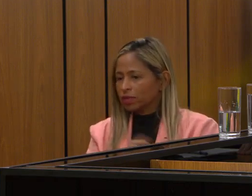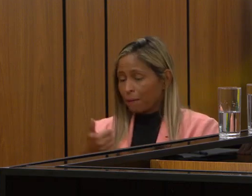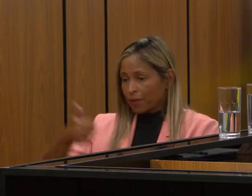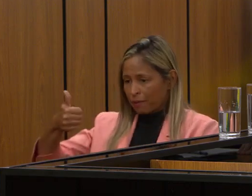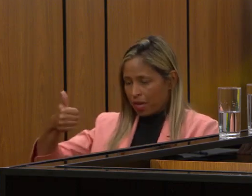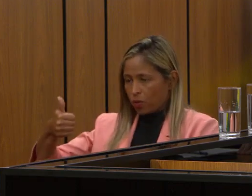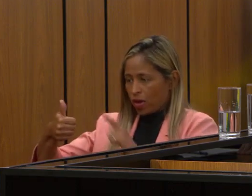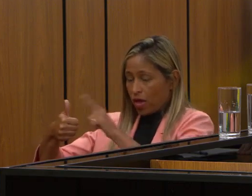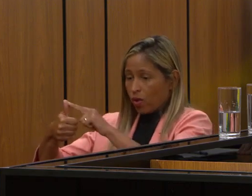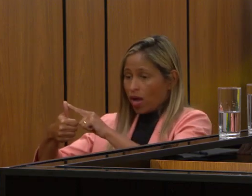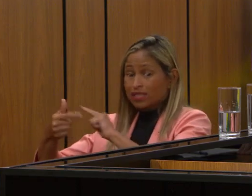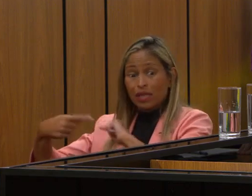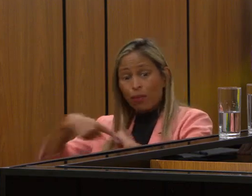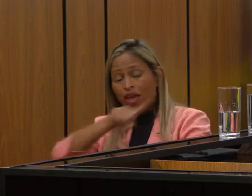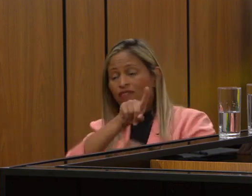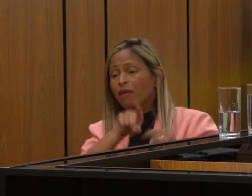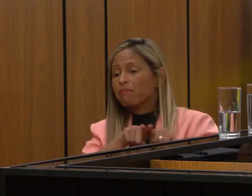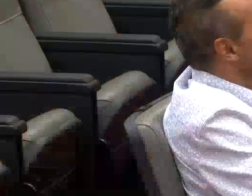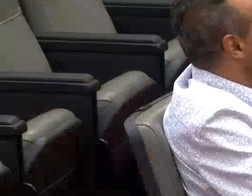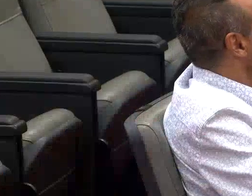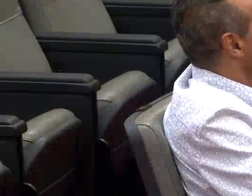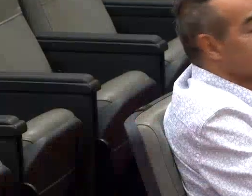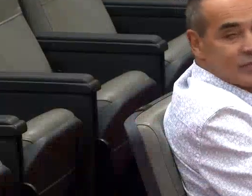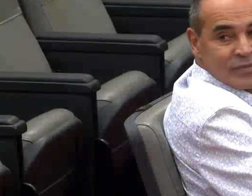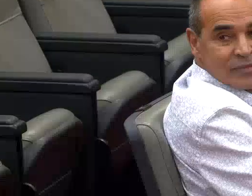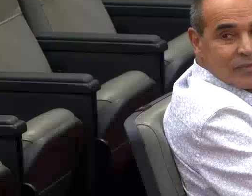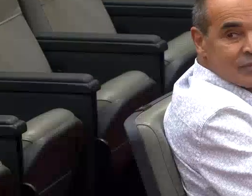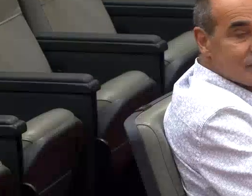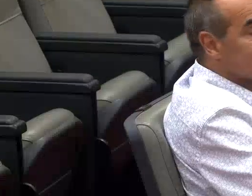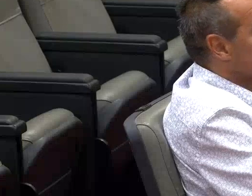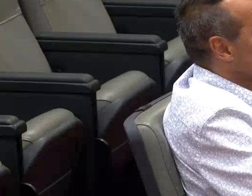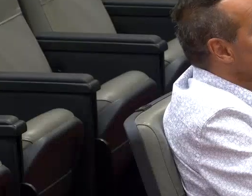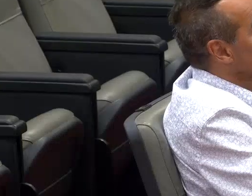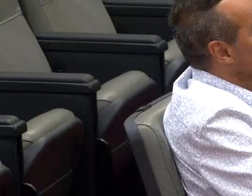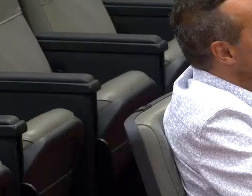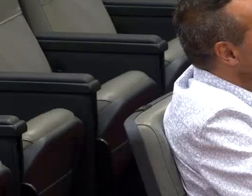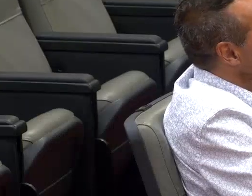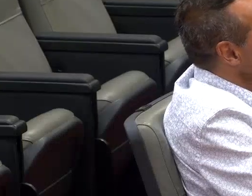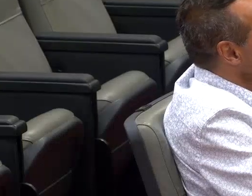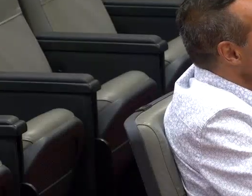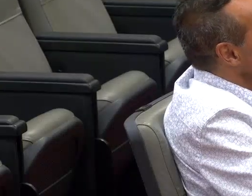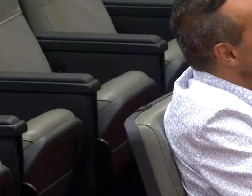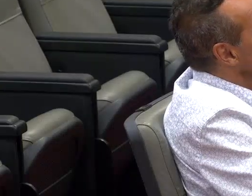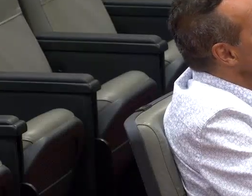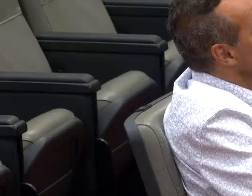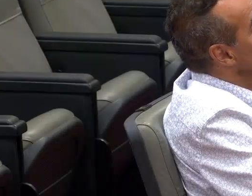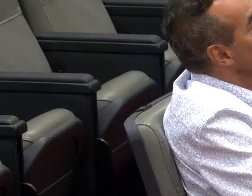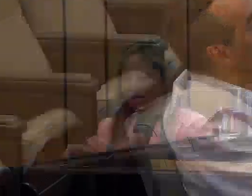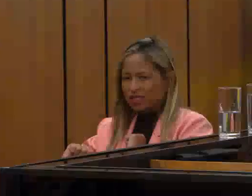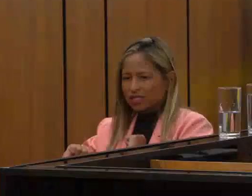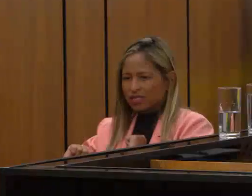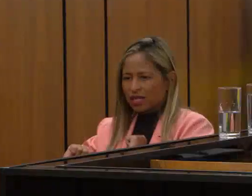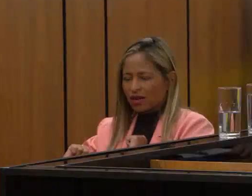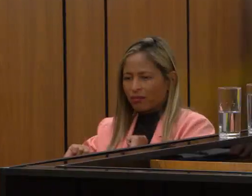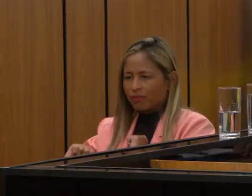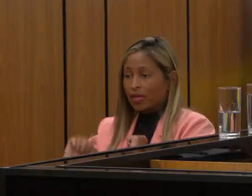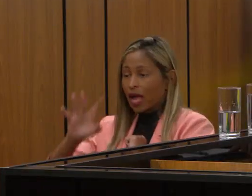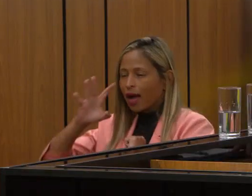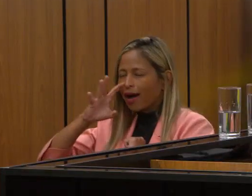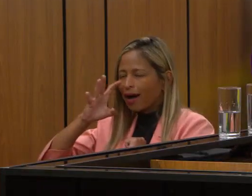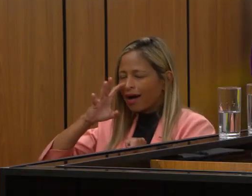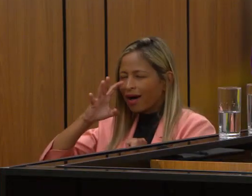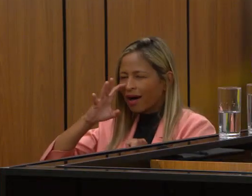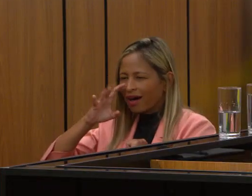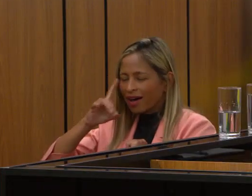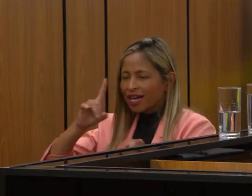primeiro e eu fiquei eu fiquei na carta encantar encantei